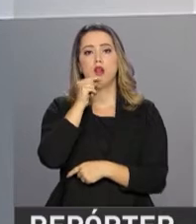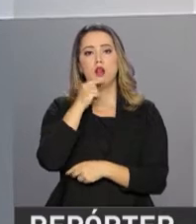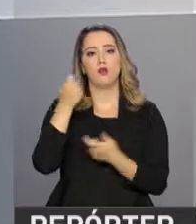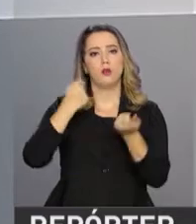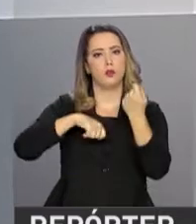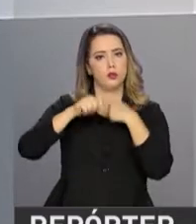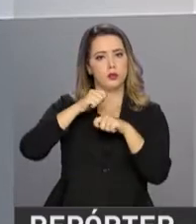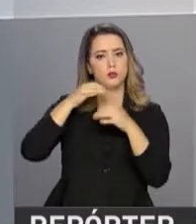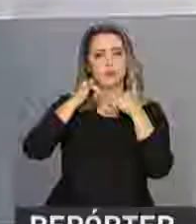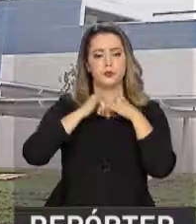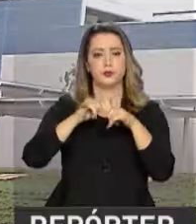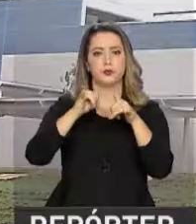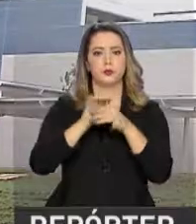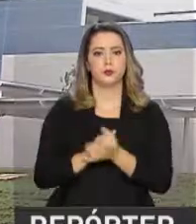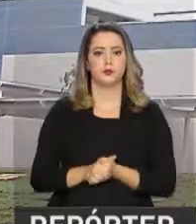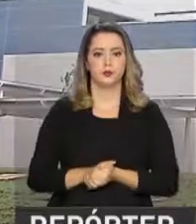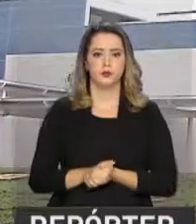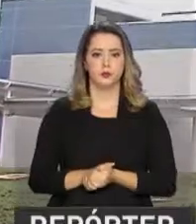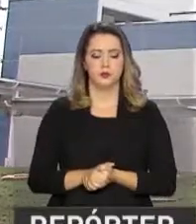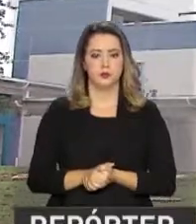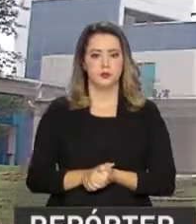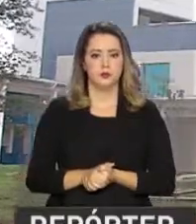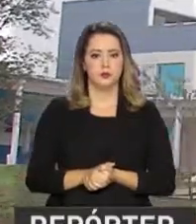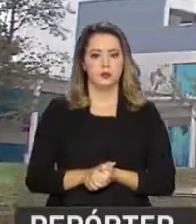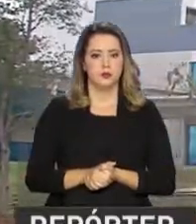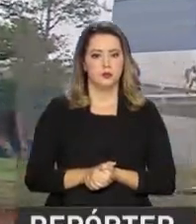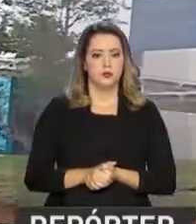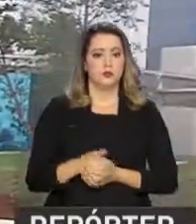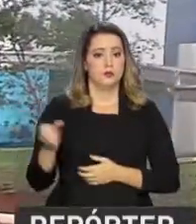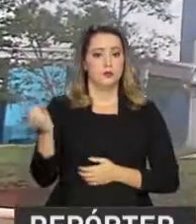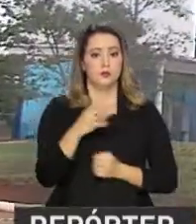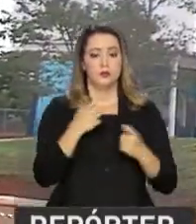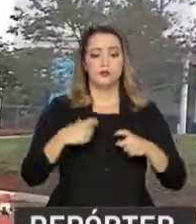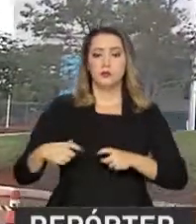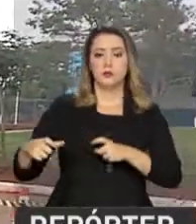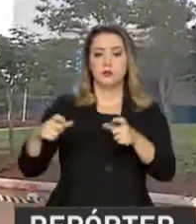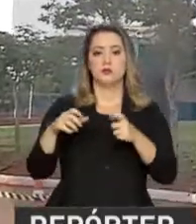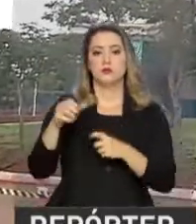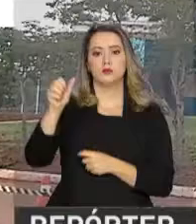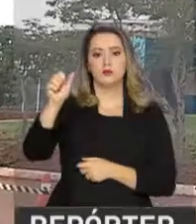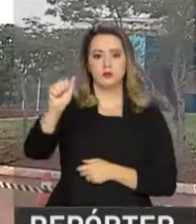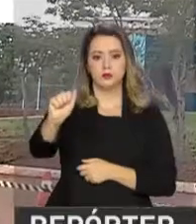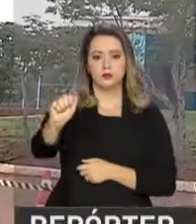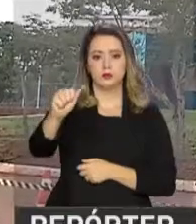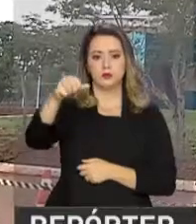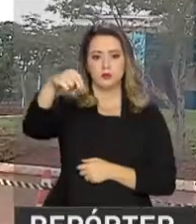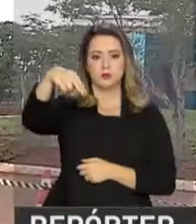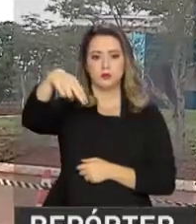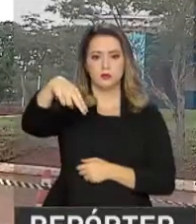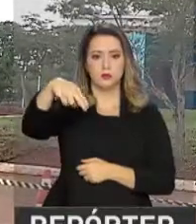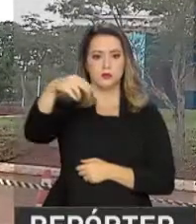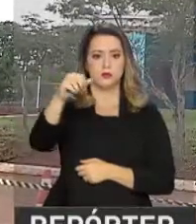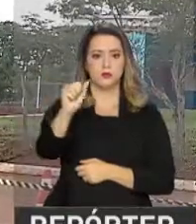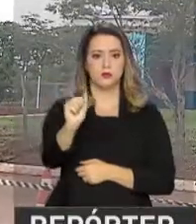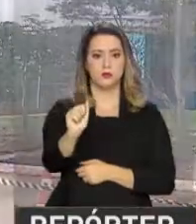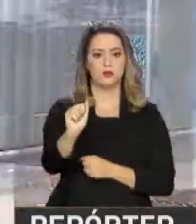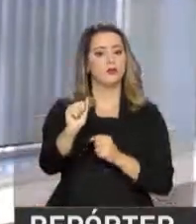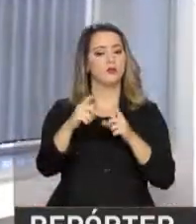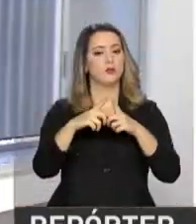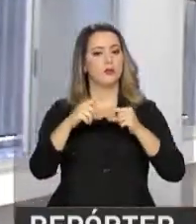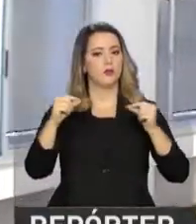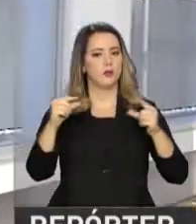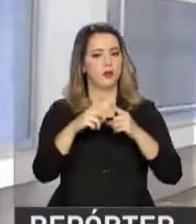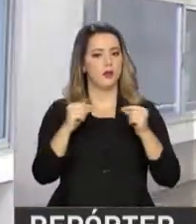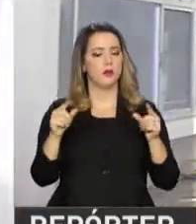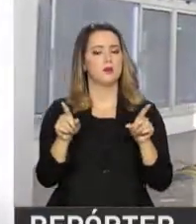energia as novas instalações da ana agência nacional de águas em brasília